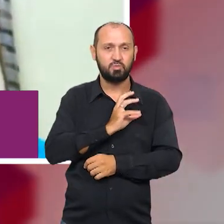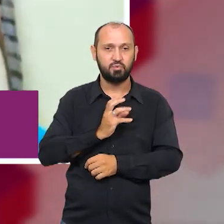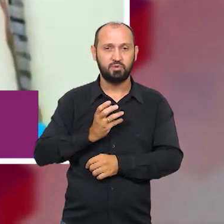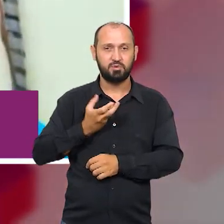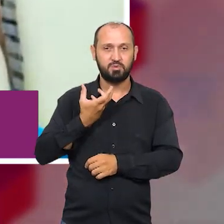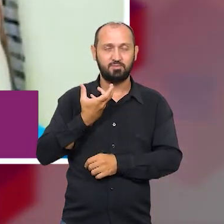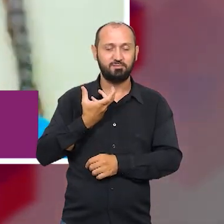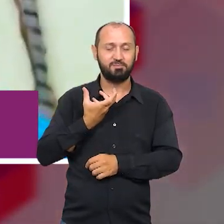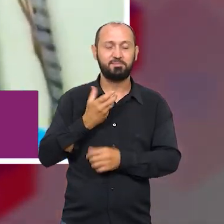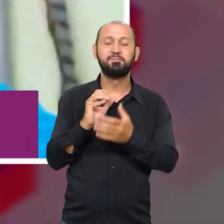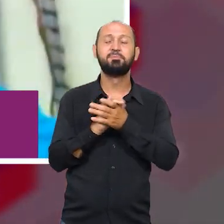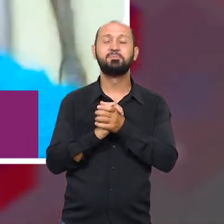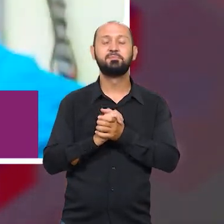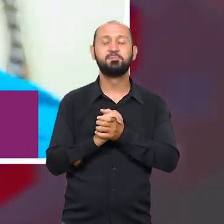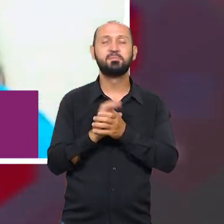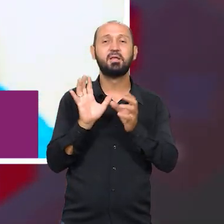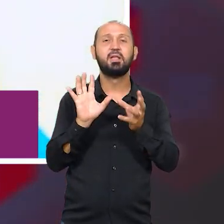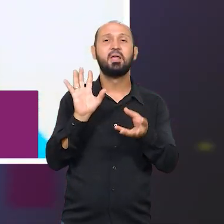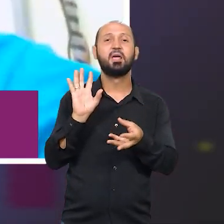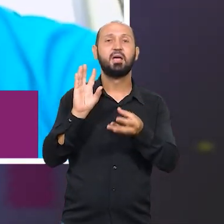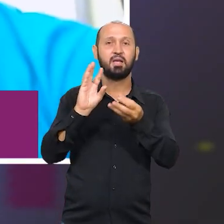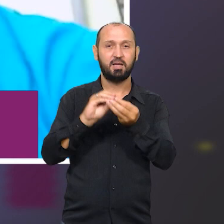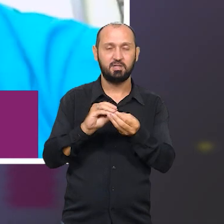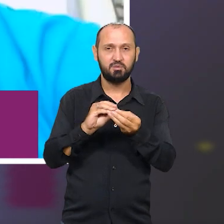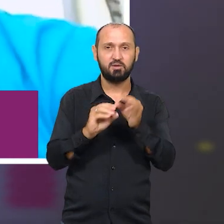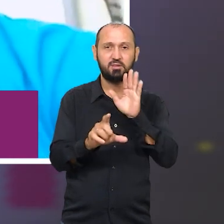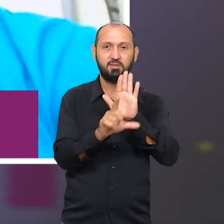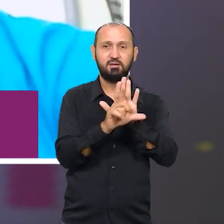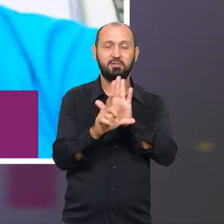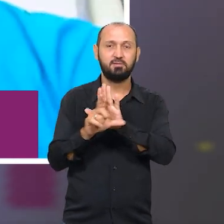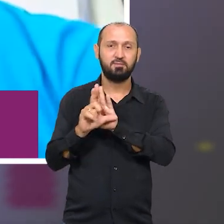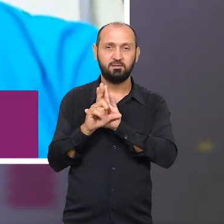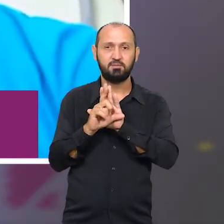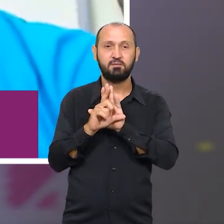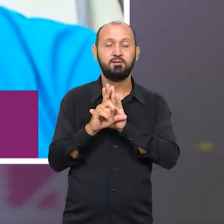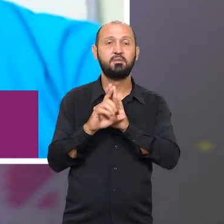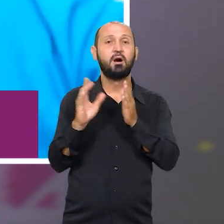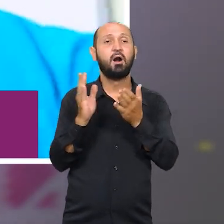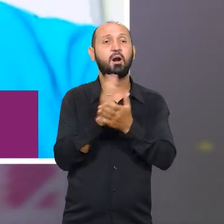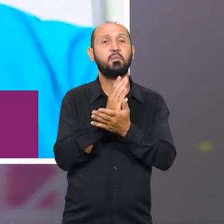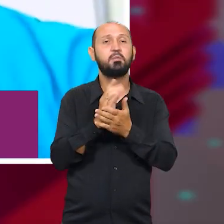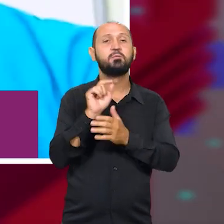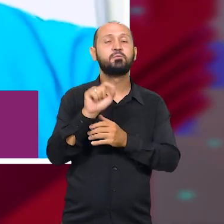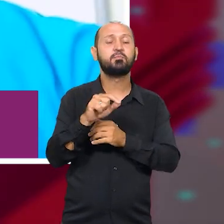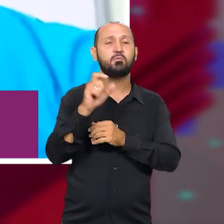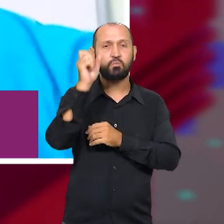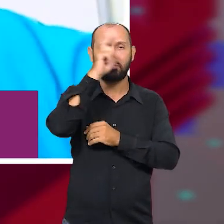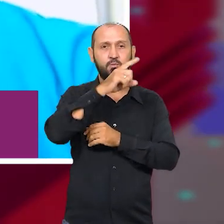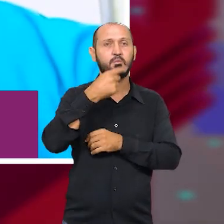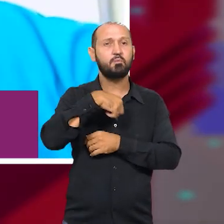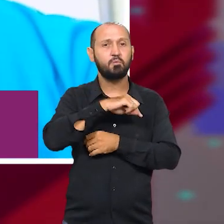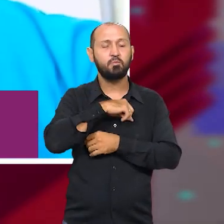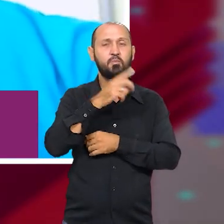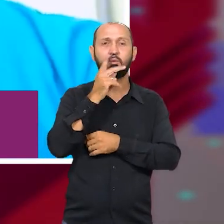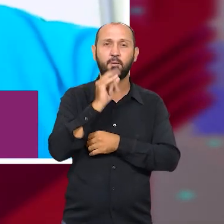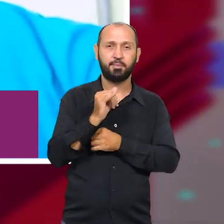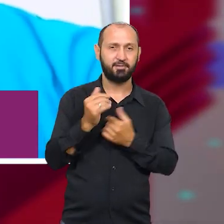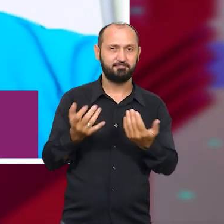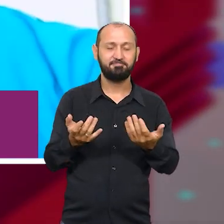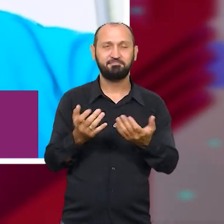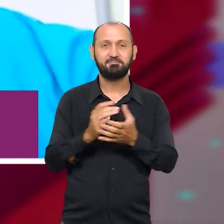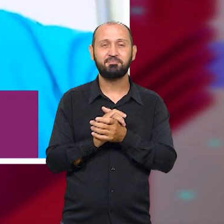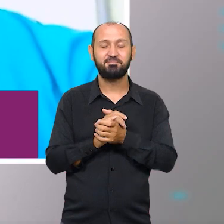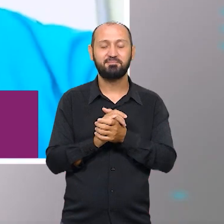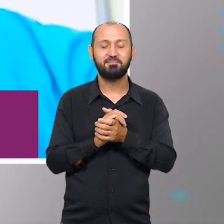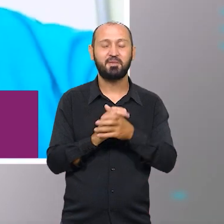na verdade, ele resume todas as legislações para algo que é muito difícil para nós como pais. Que é